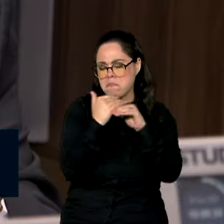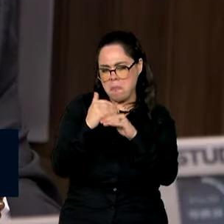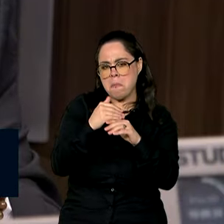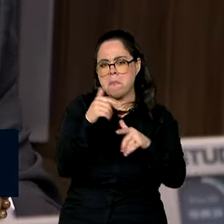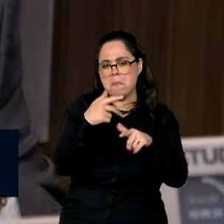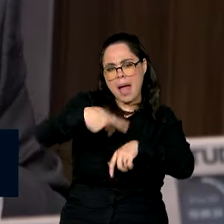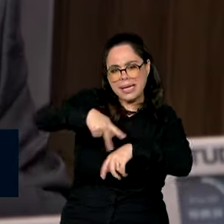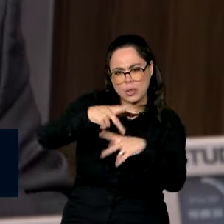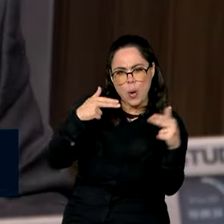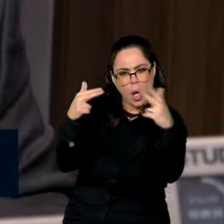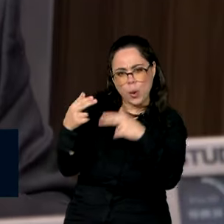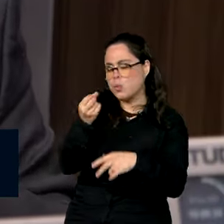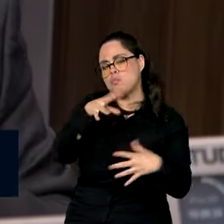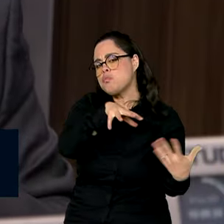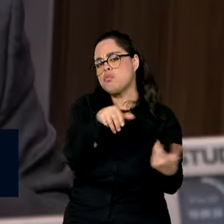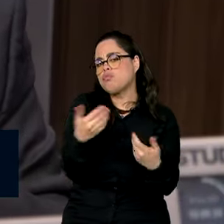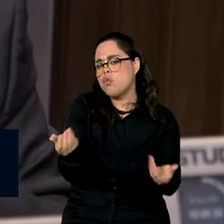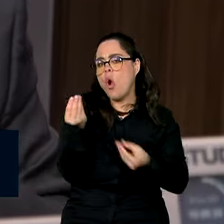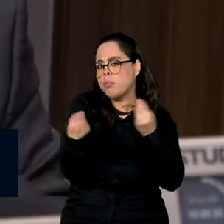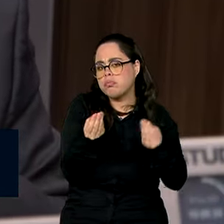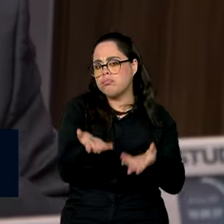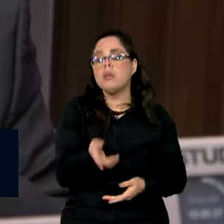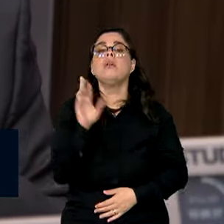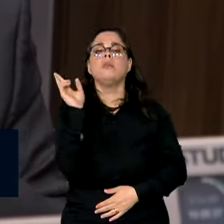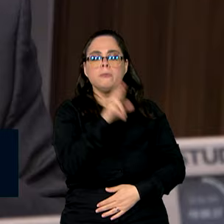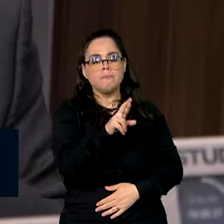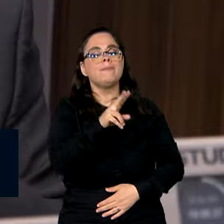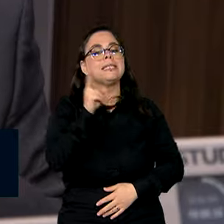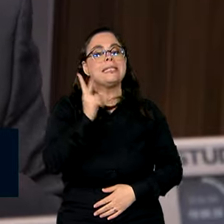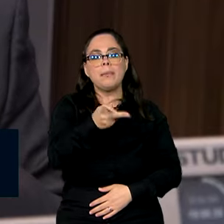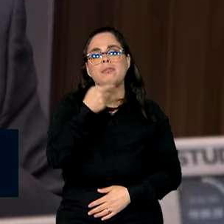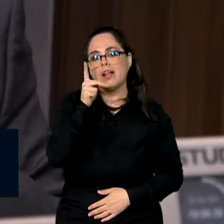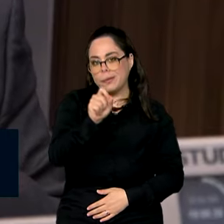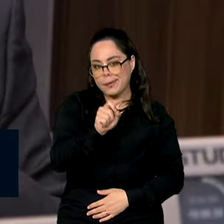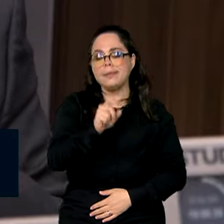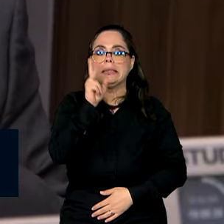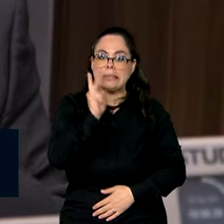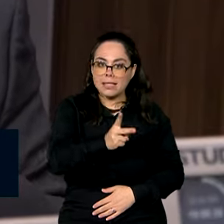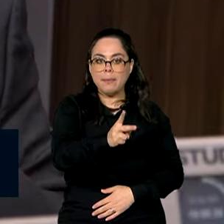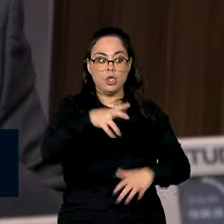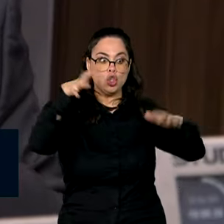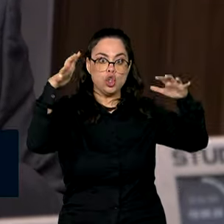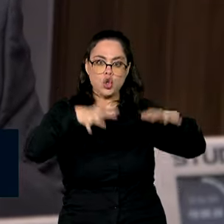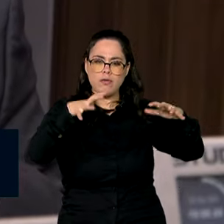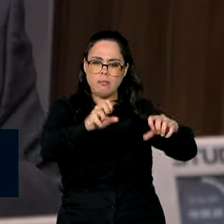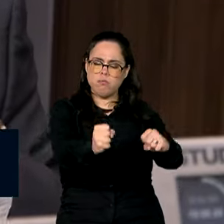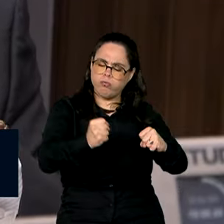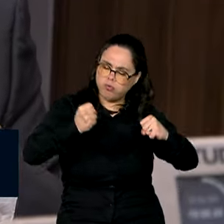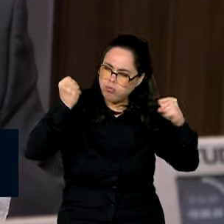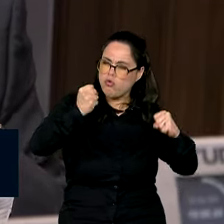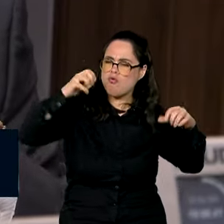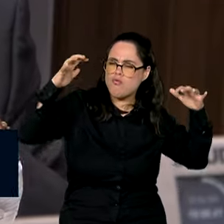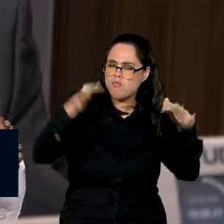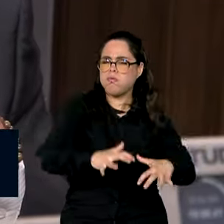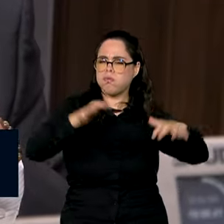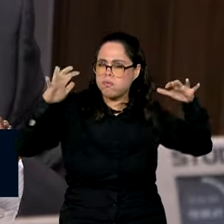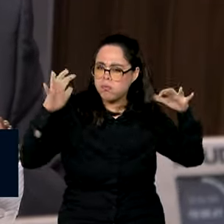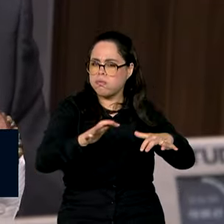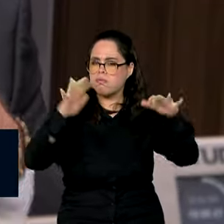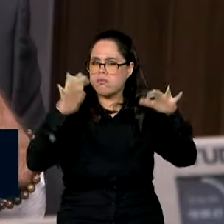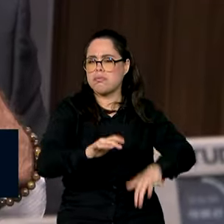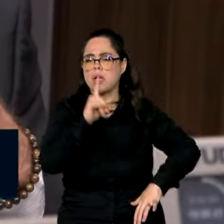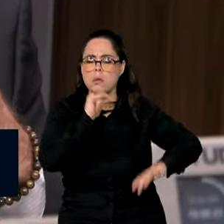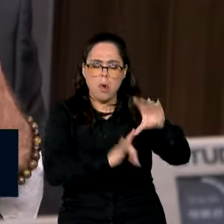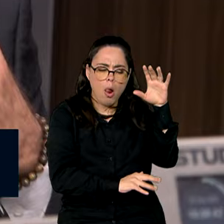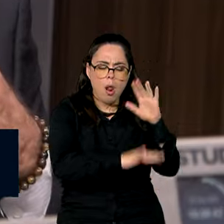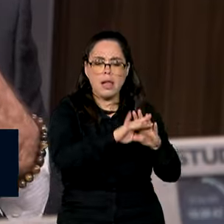eh diz o seguinte que o a as chuvas intensas ou seja elas provocam eh eh o o que a